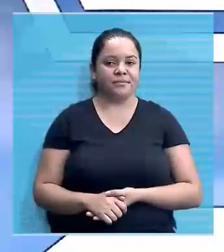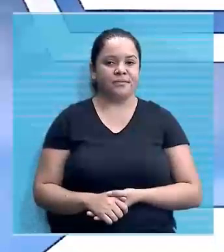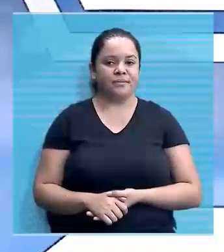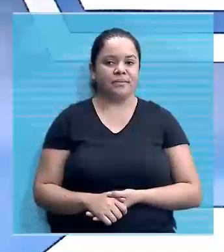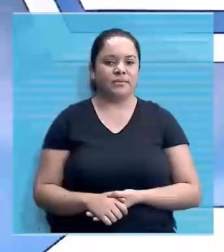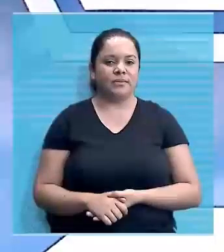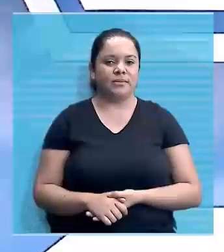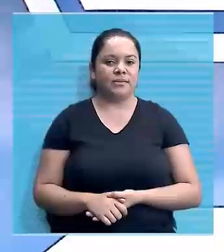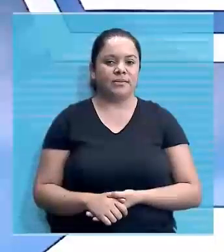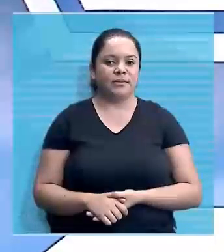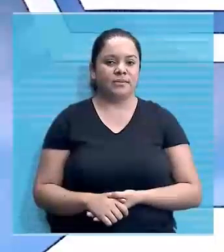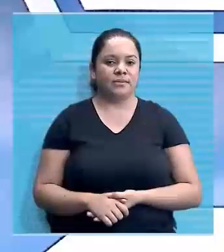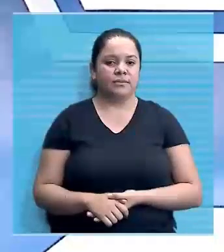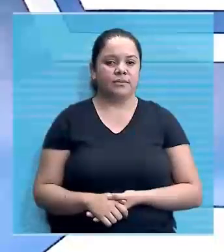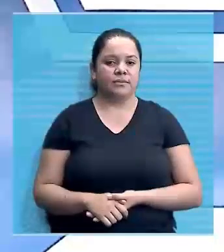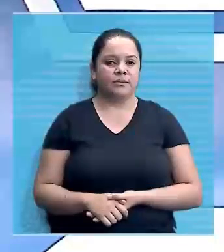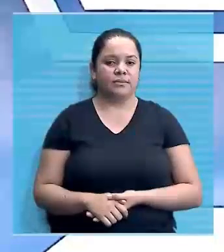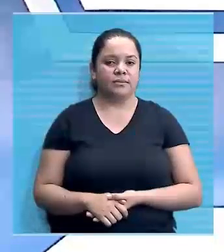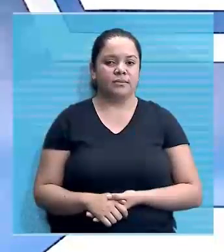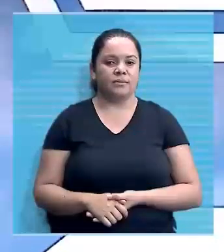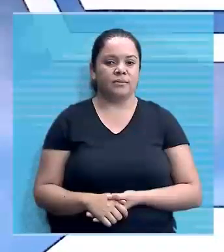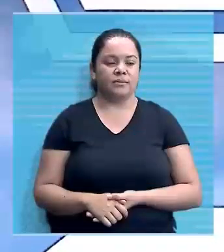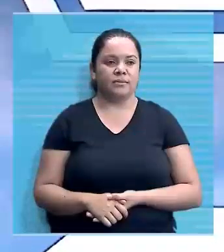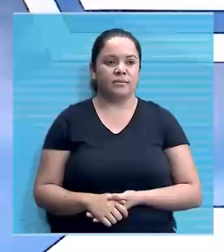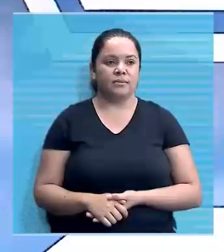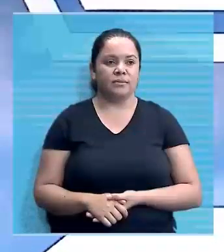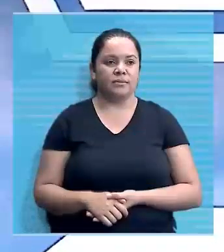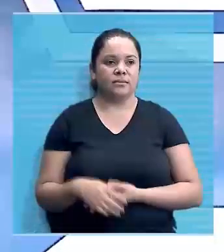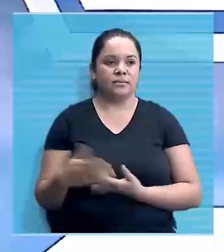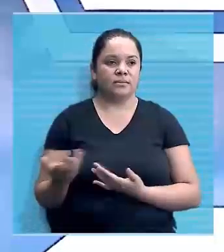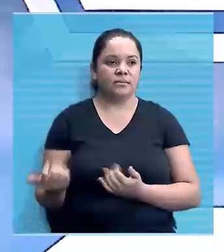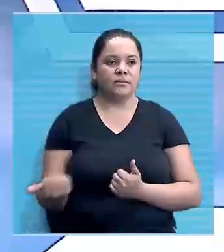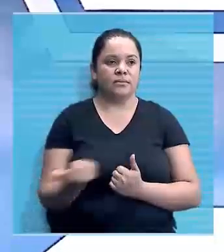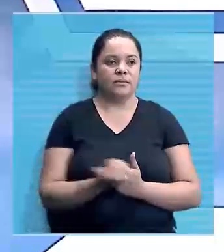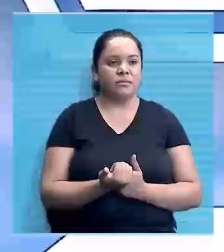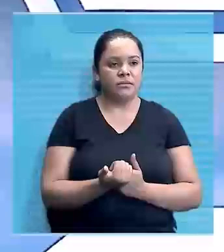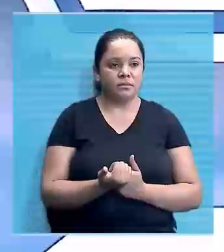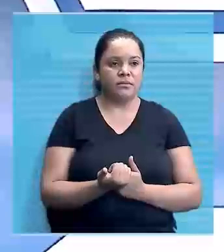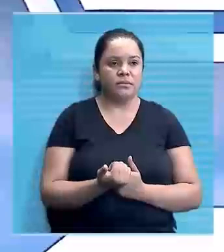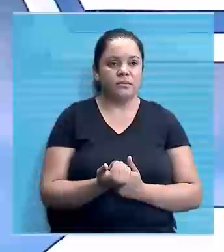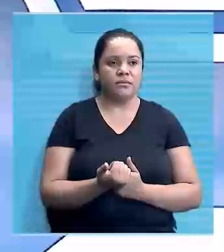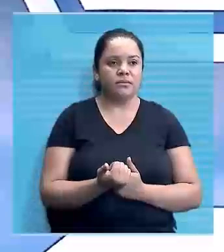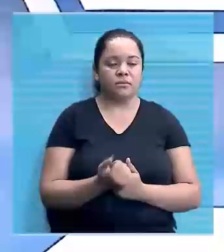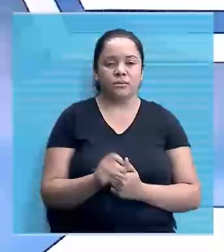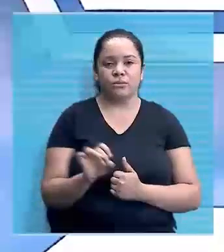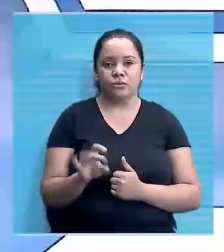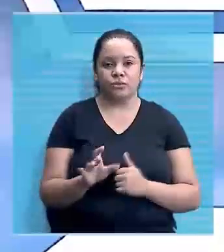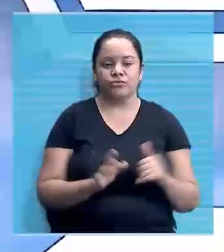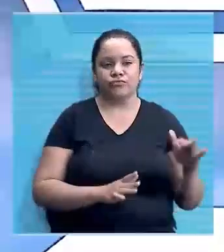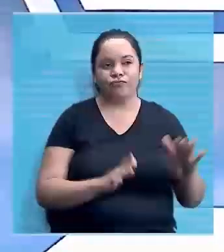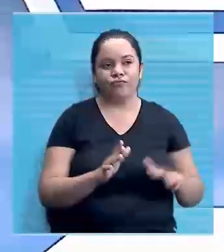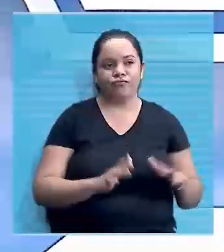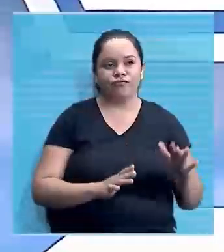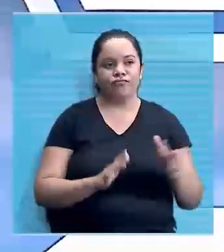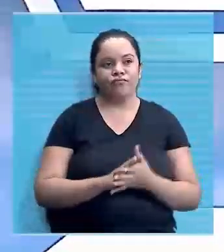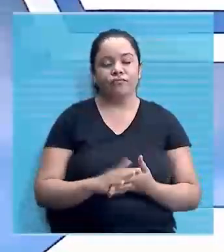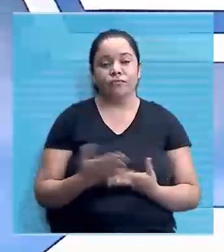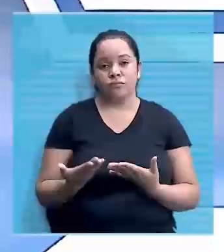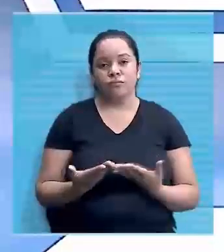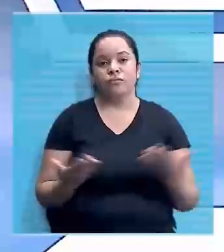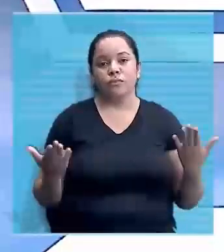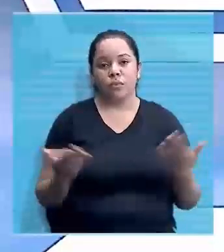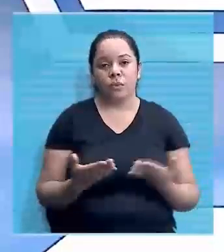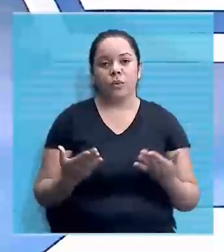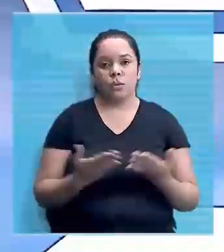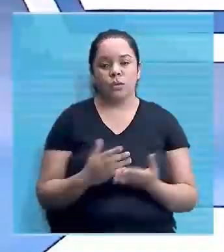mas aí eu destaque para vocês que esta substituição ela é momentânea né Ela é apenas neste dia de